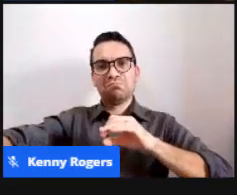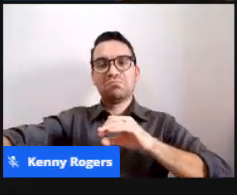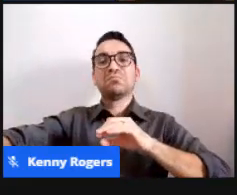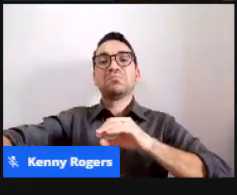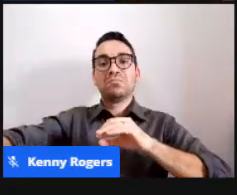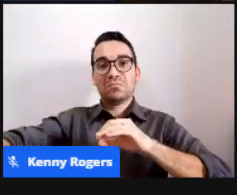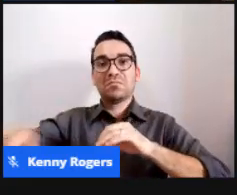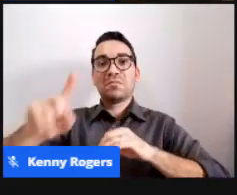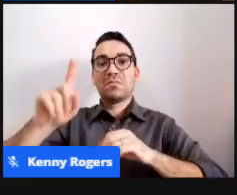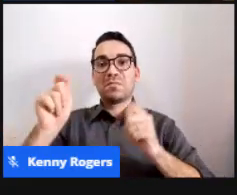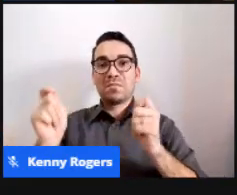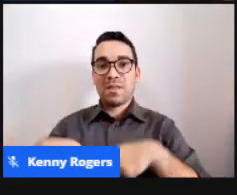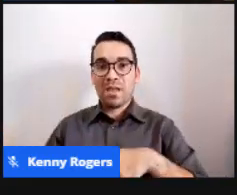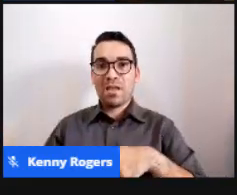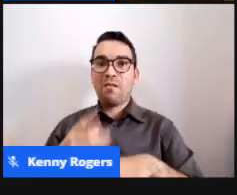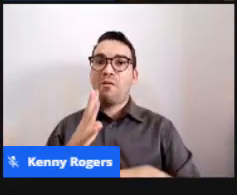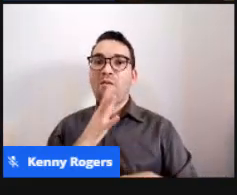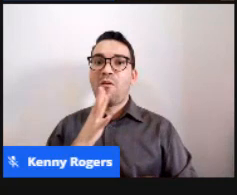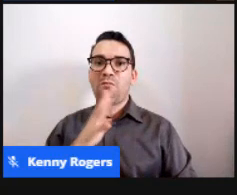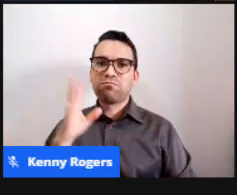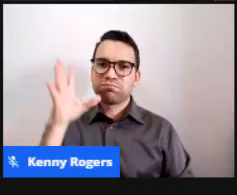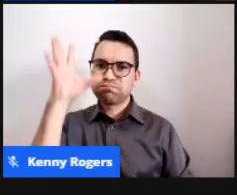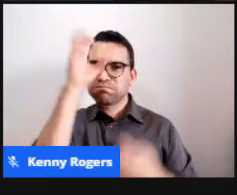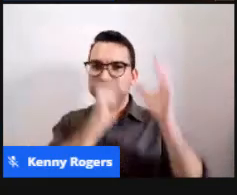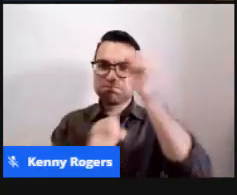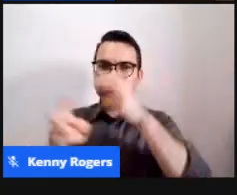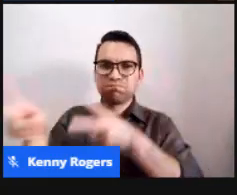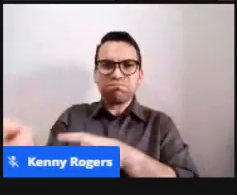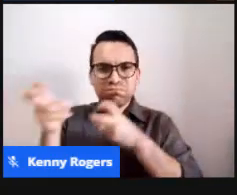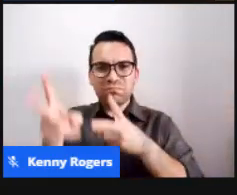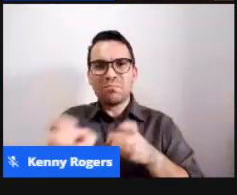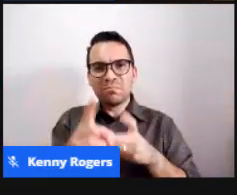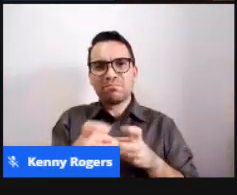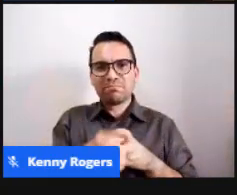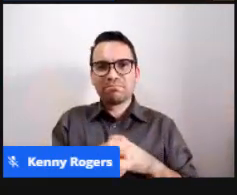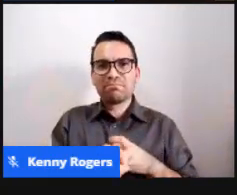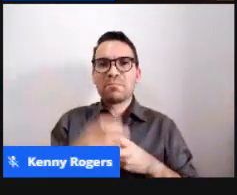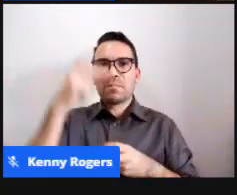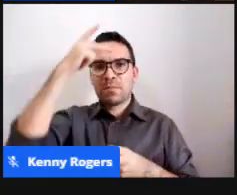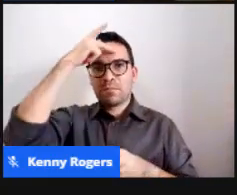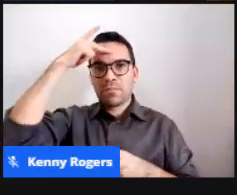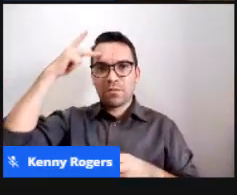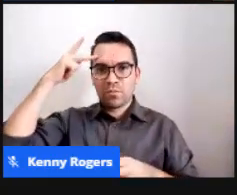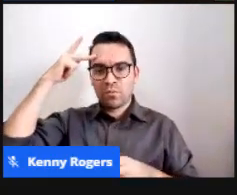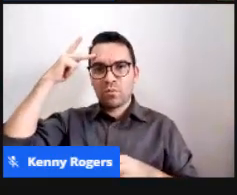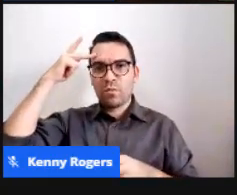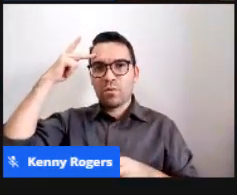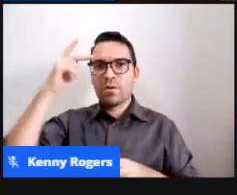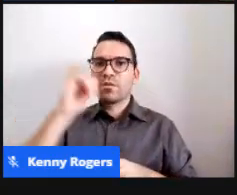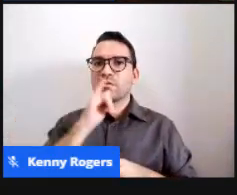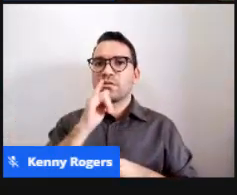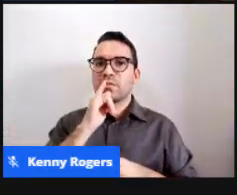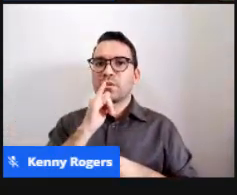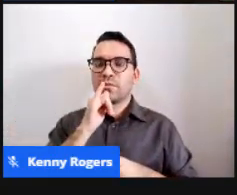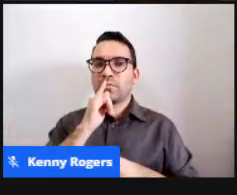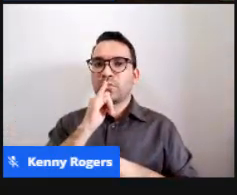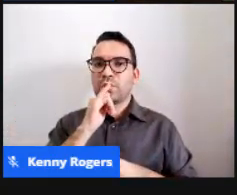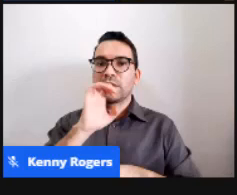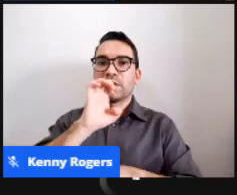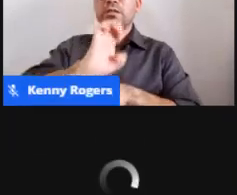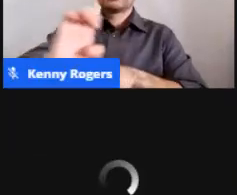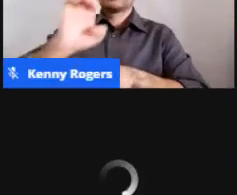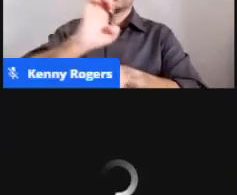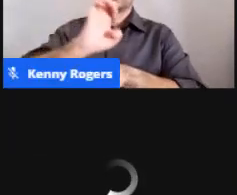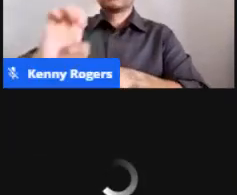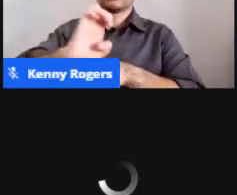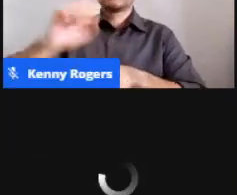tanta gente que eu, né, ouvi falar que eu jamais pensaria que eu iria num congresso, né, longe para encrenca, né,